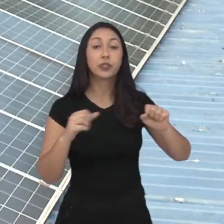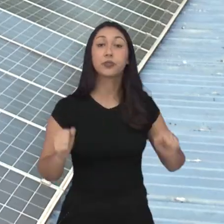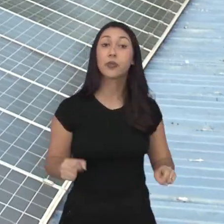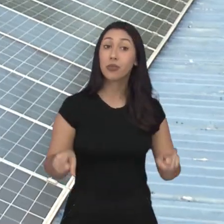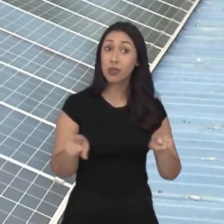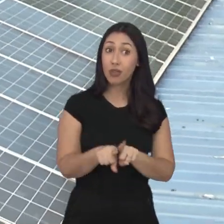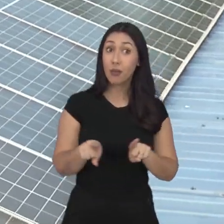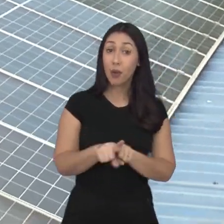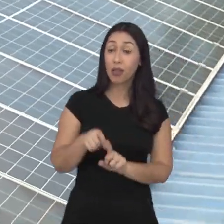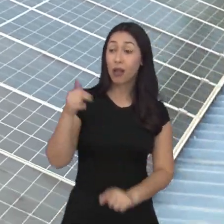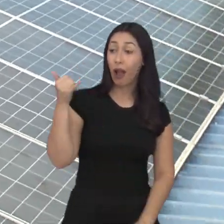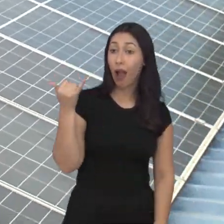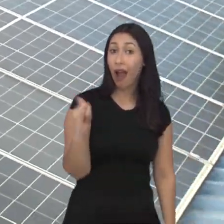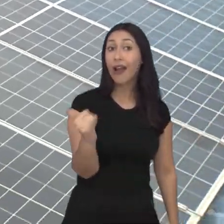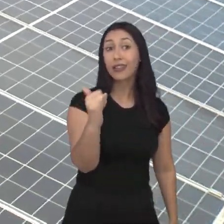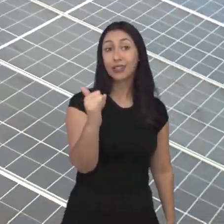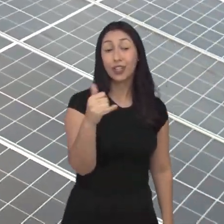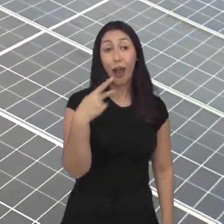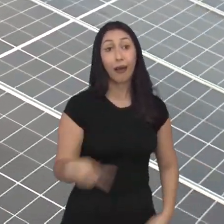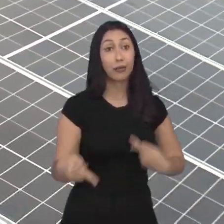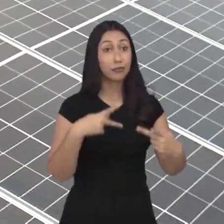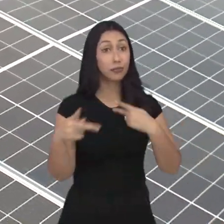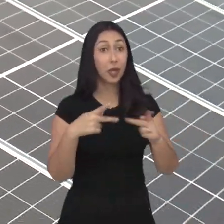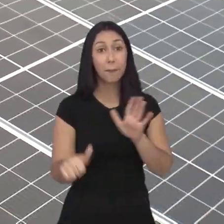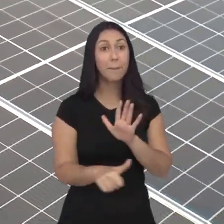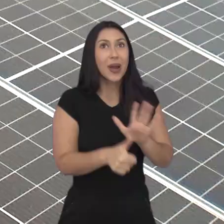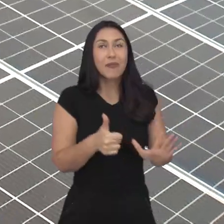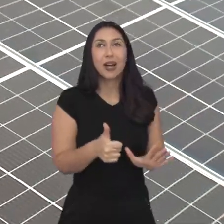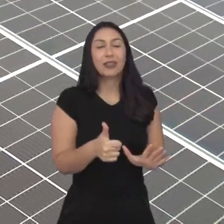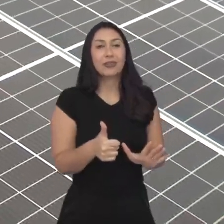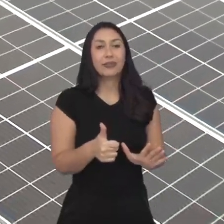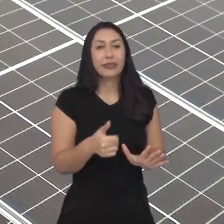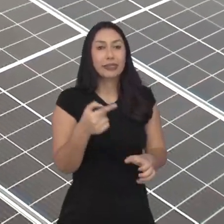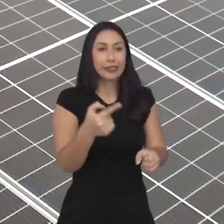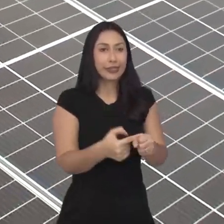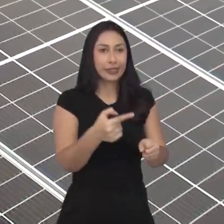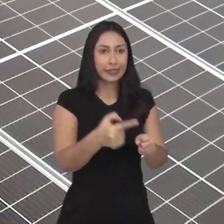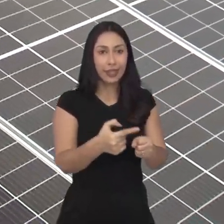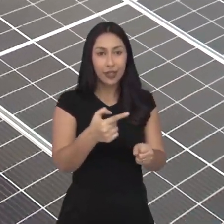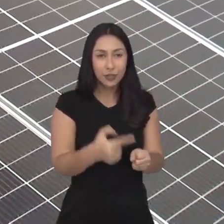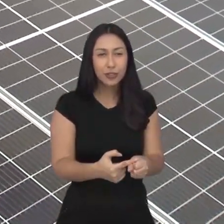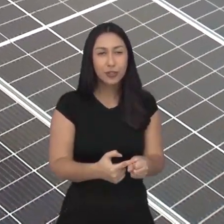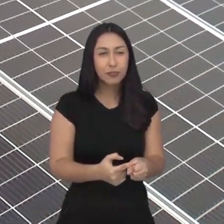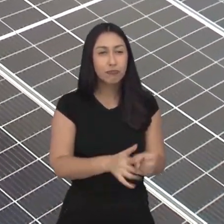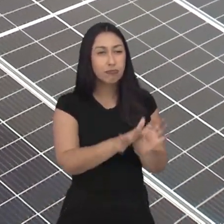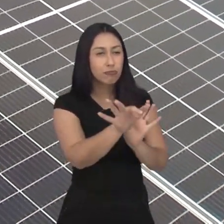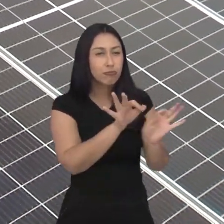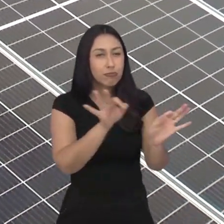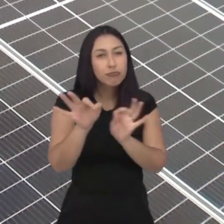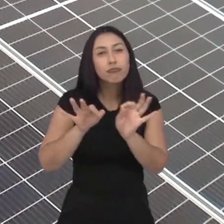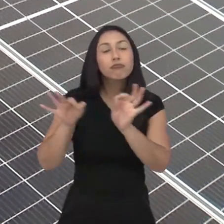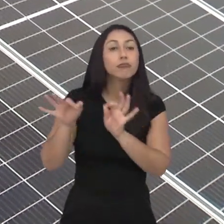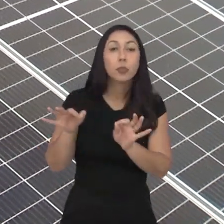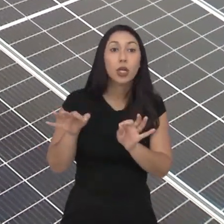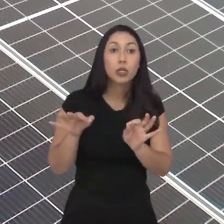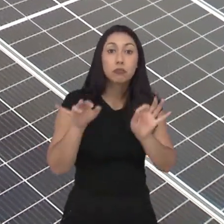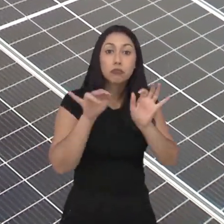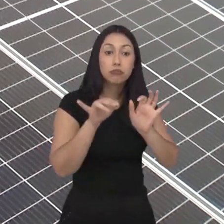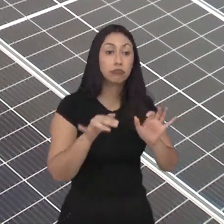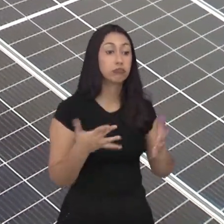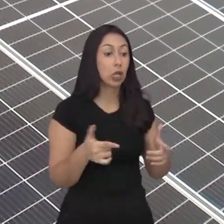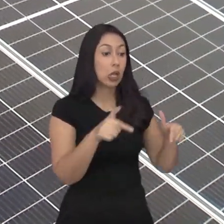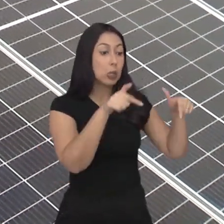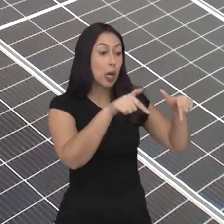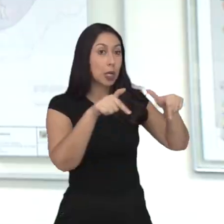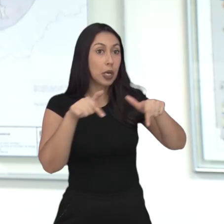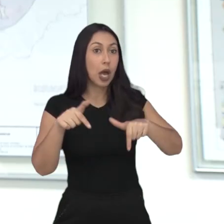A matriz de energia, São José é uma das primeiras cidades do país a compor um blend de oferta